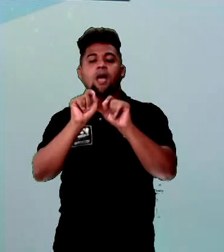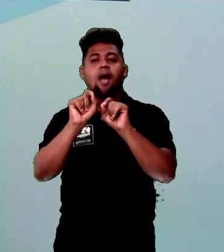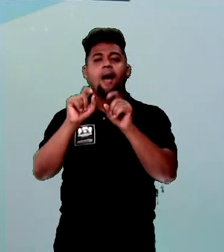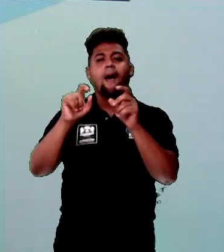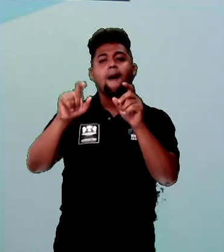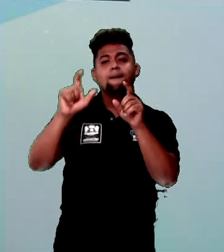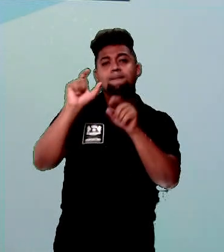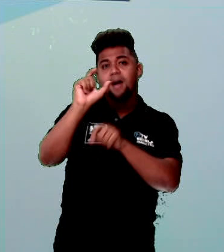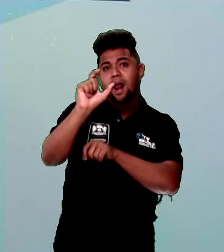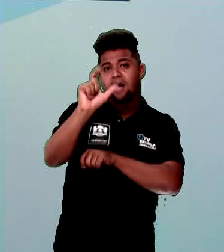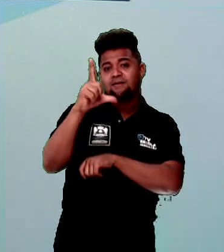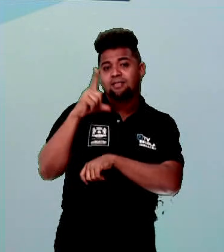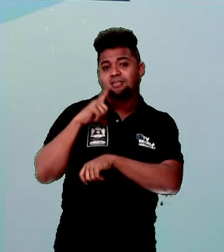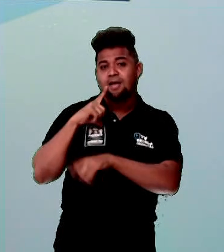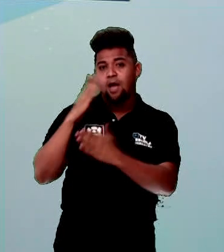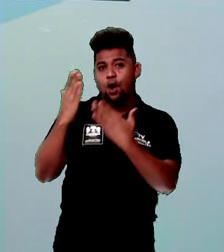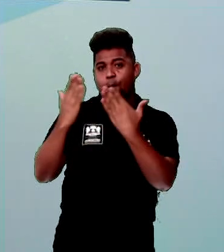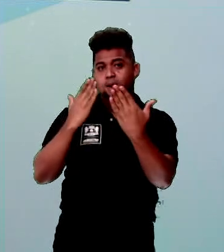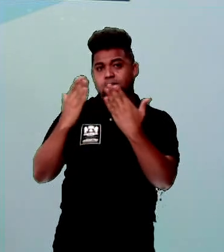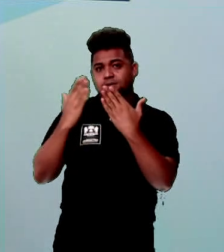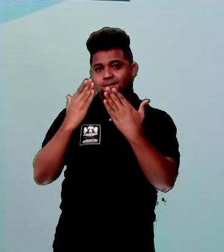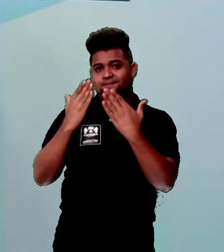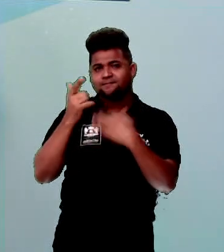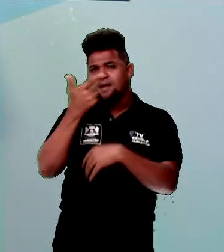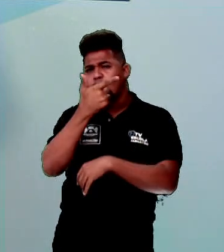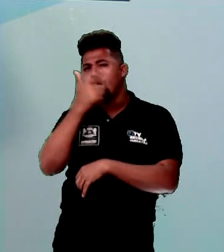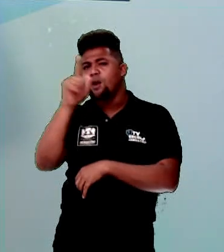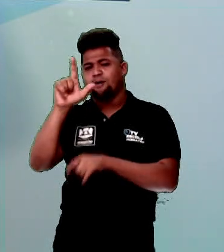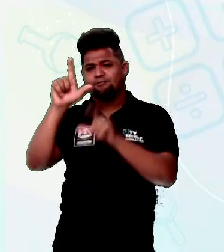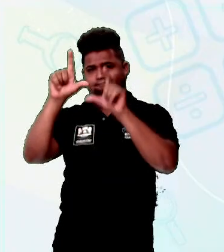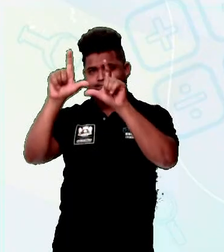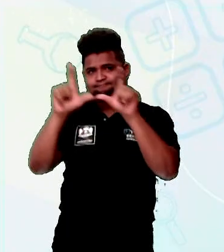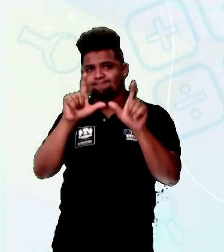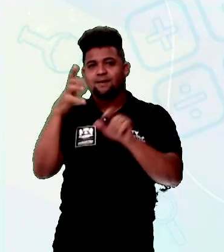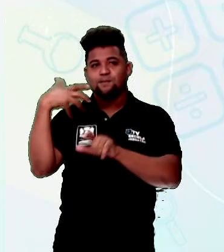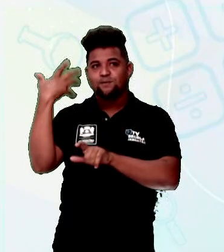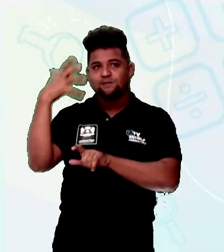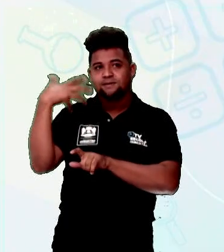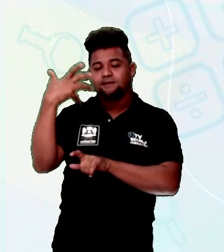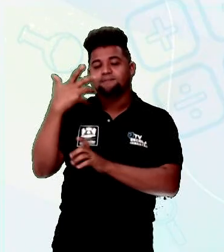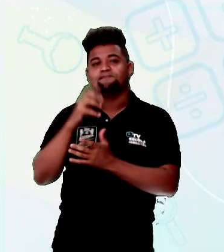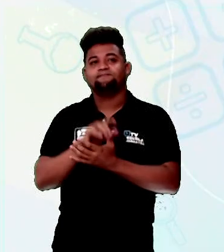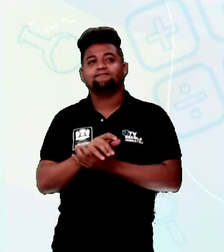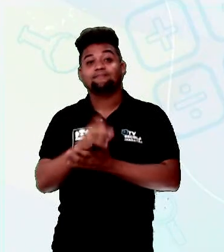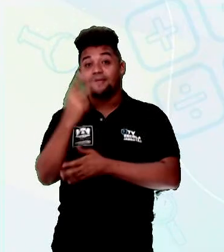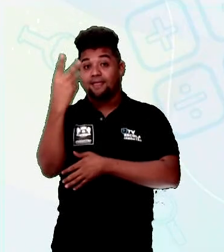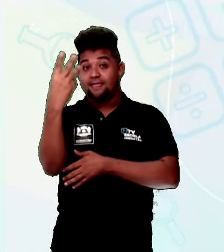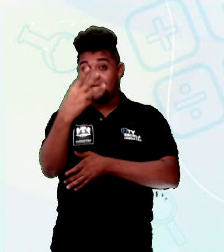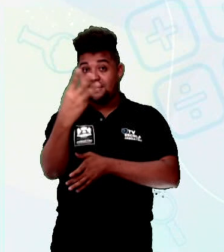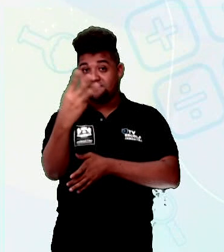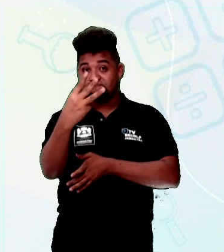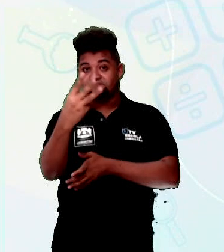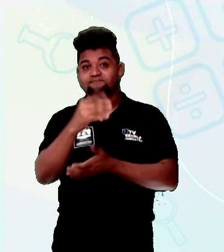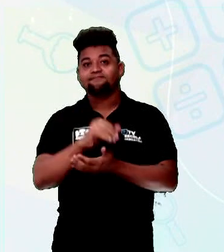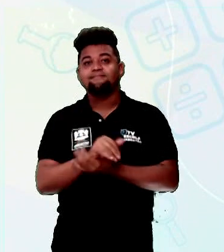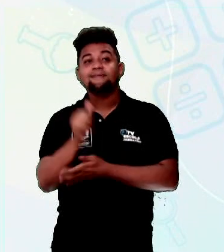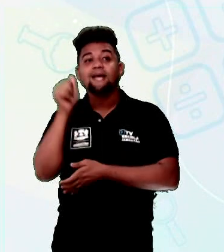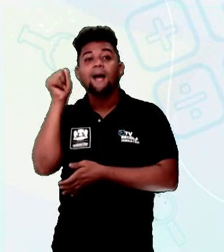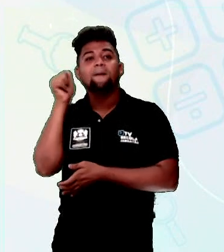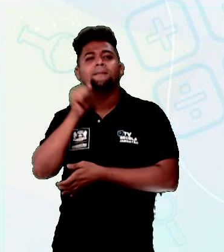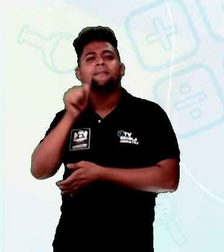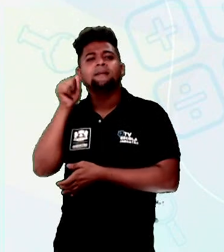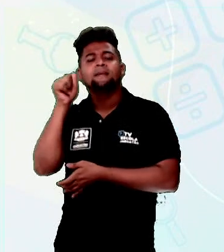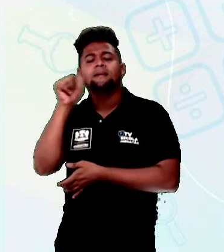uma semelhança. Vamos para o próximo trecho da nossa música. O trecho 3 diz: A